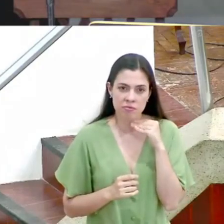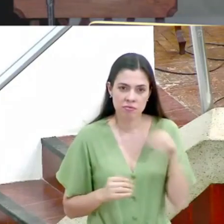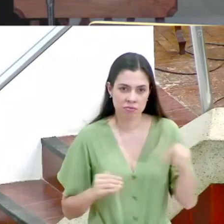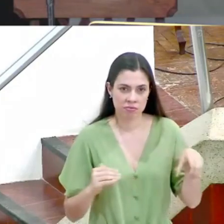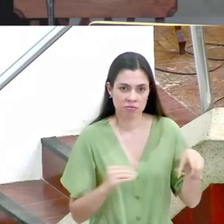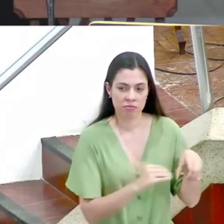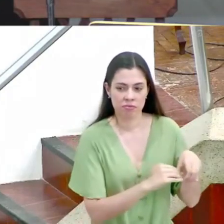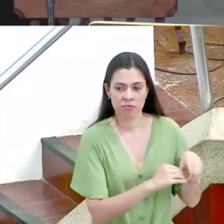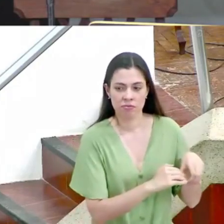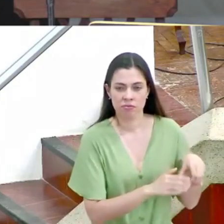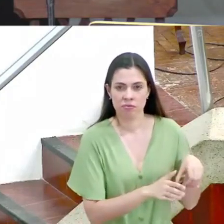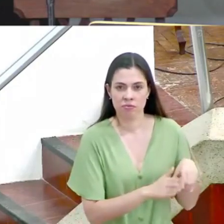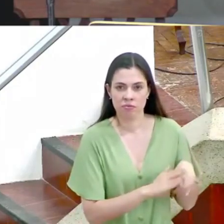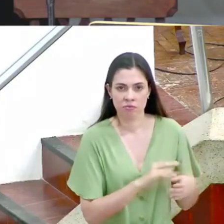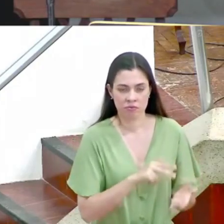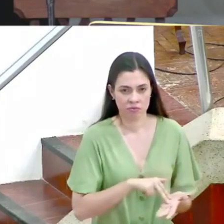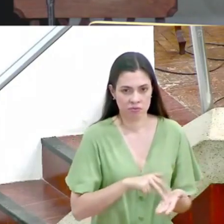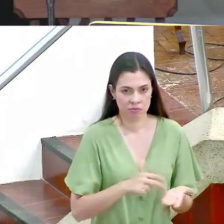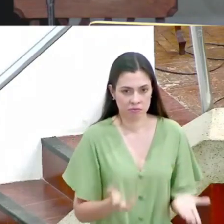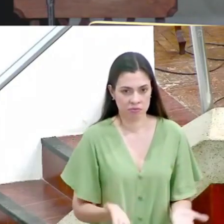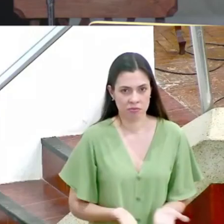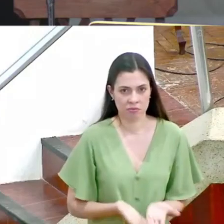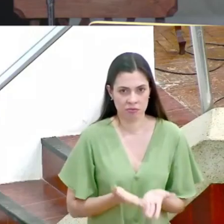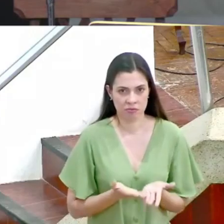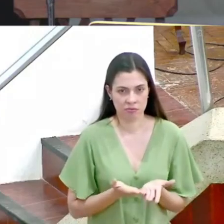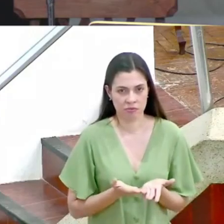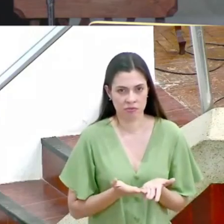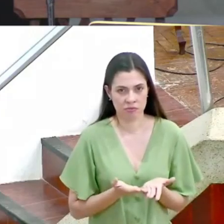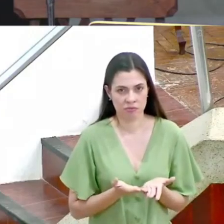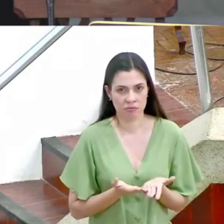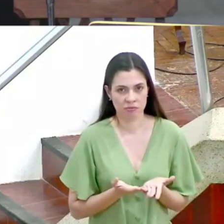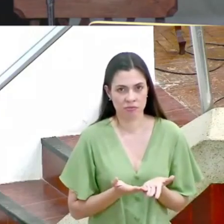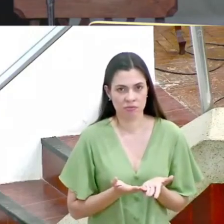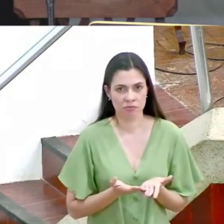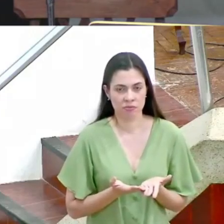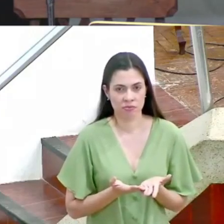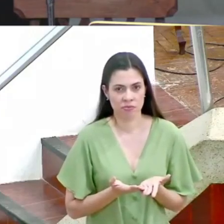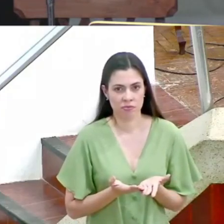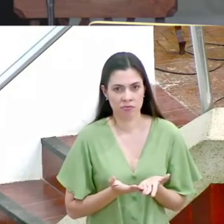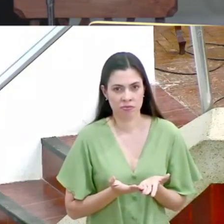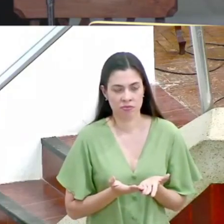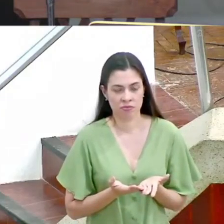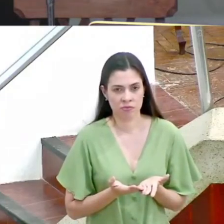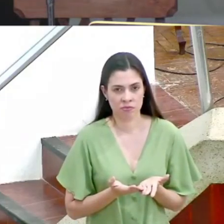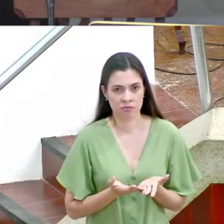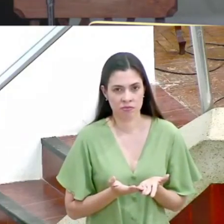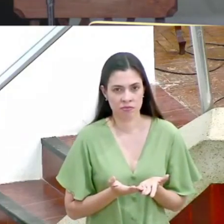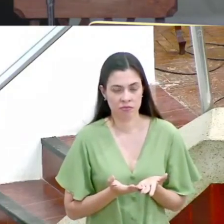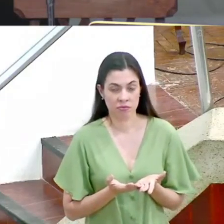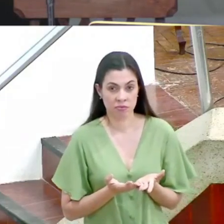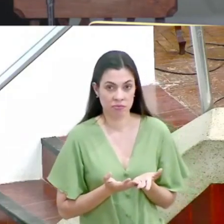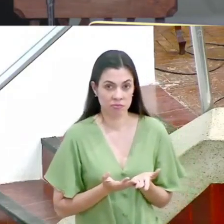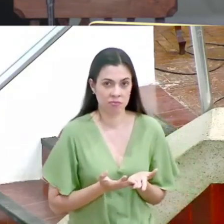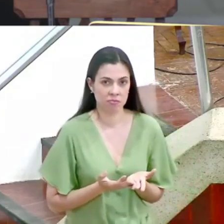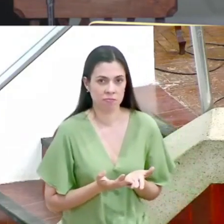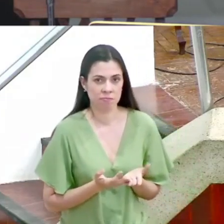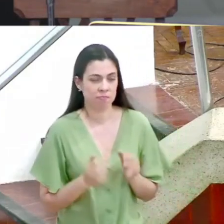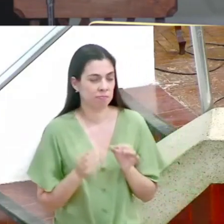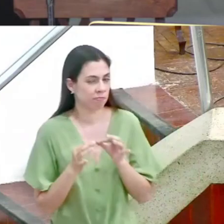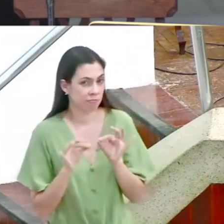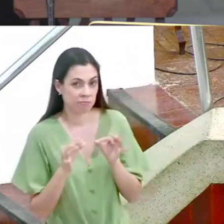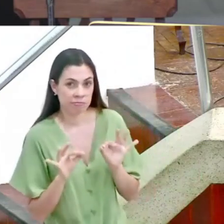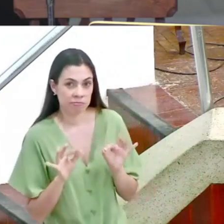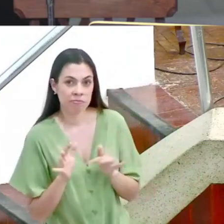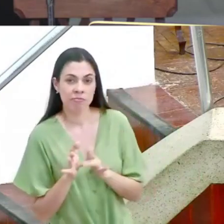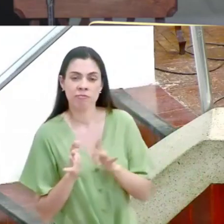sepultado e ressurreto esta é a mensagem simples do